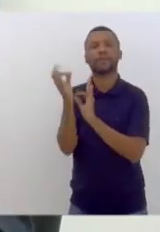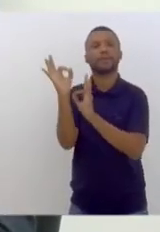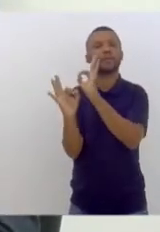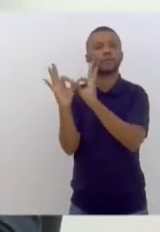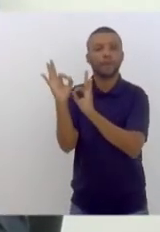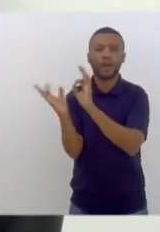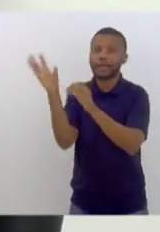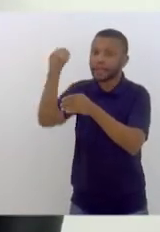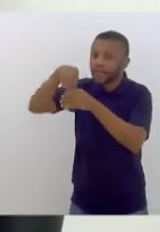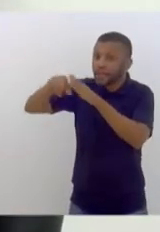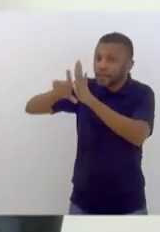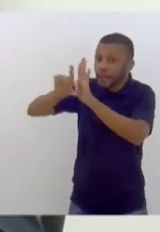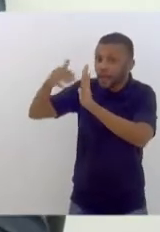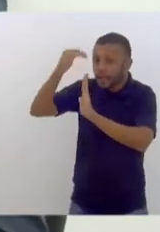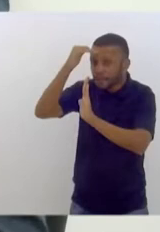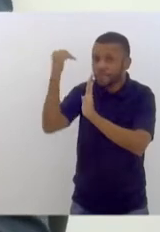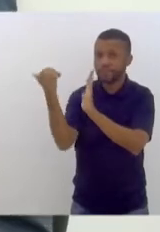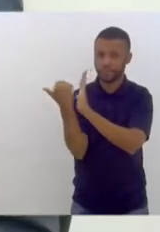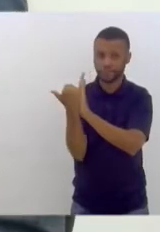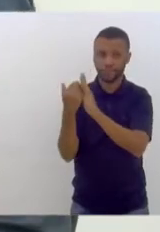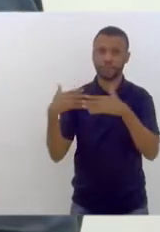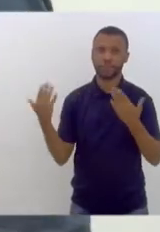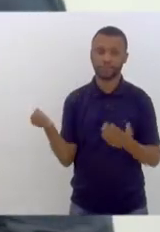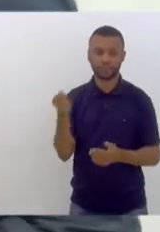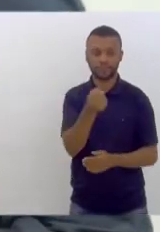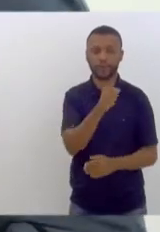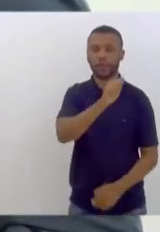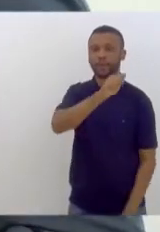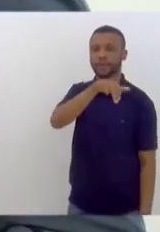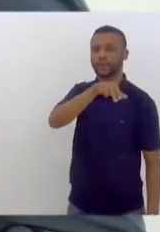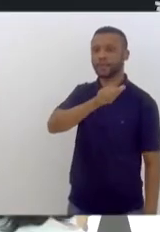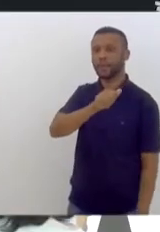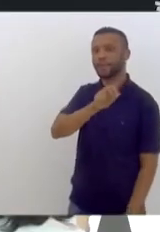infralegal. Tá bom? Então, Ana Valentina.